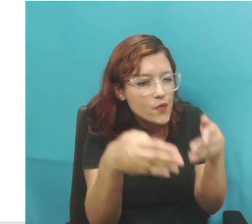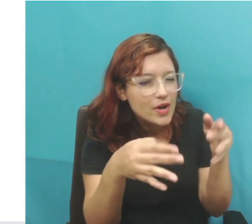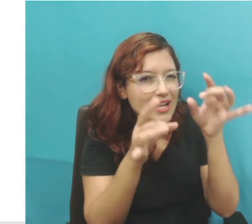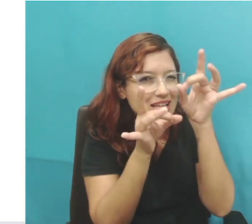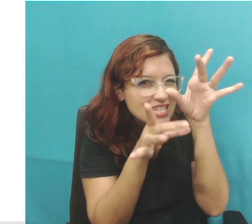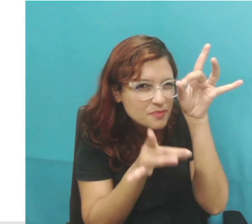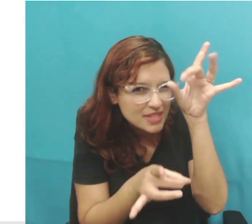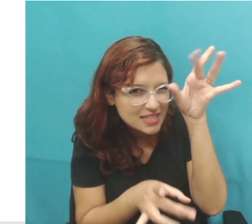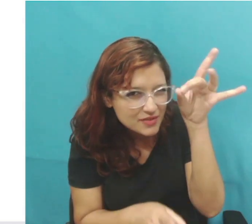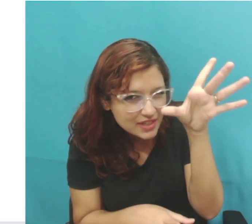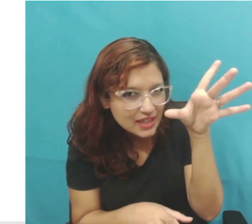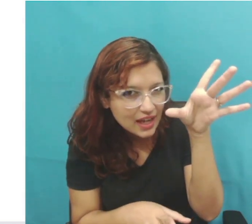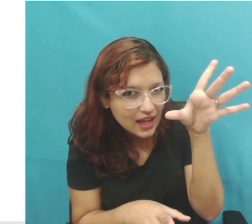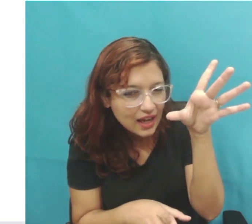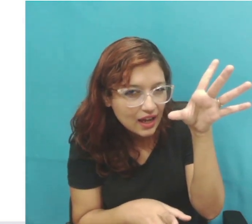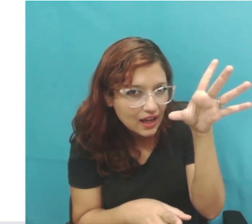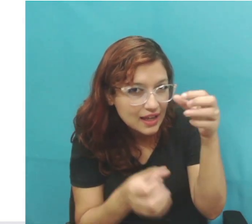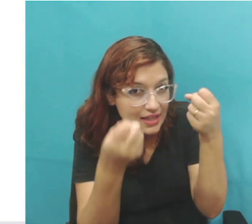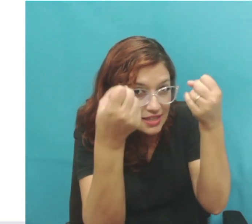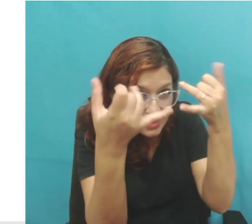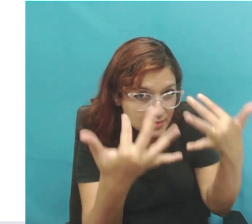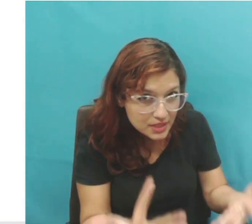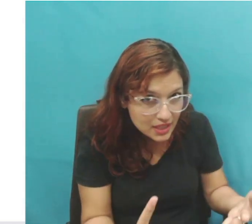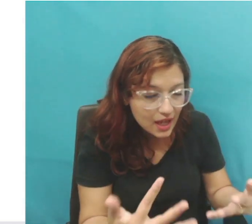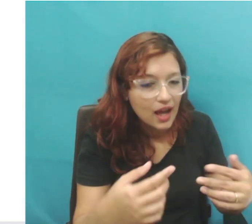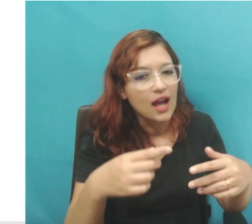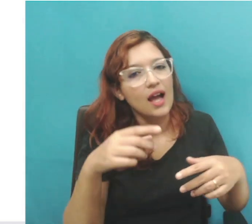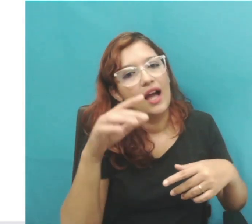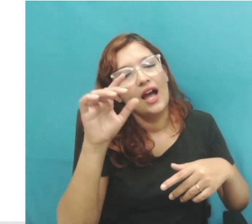Mas se eu quero especificar,